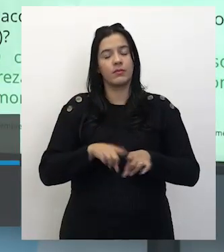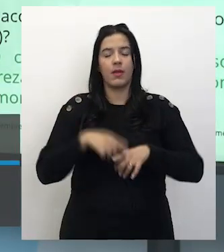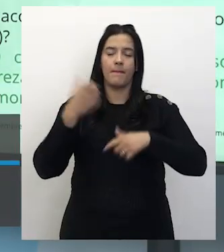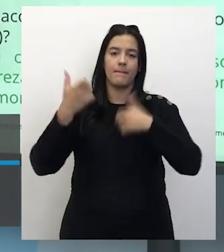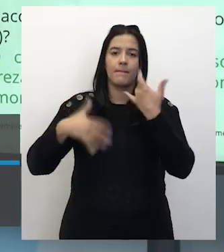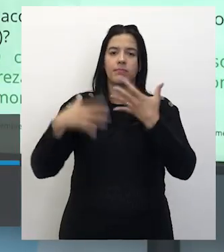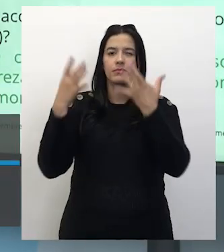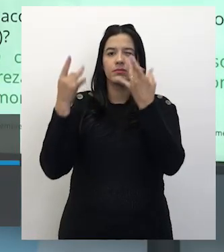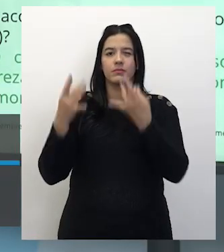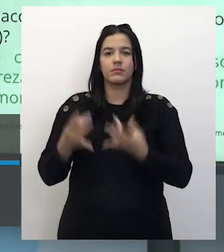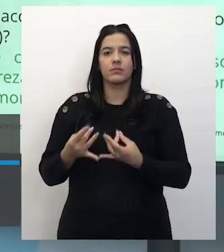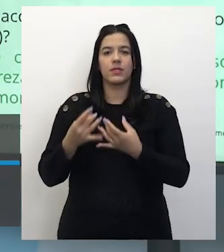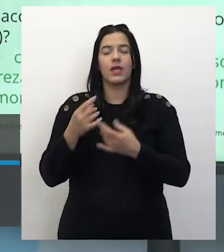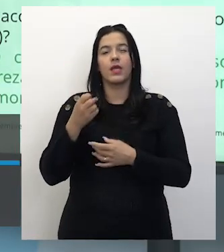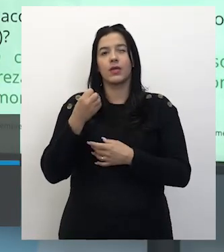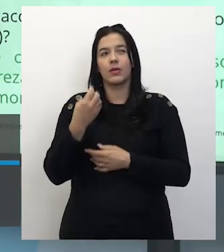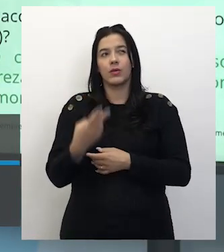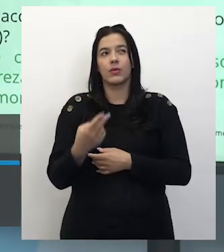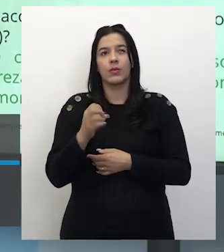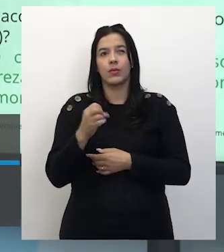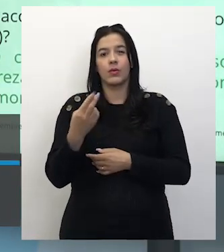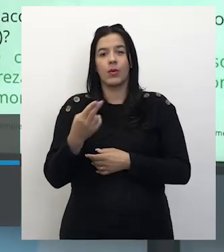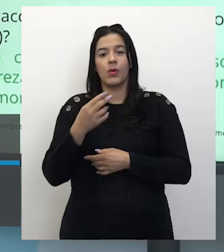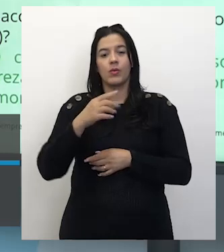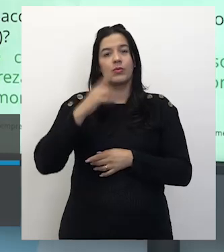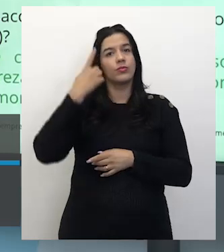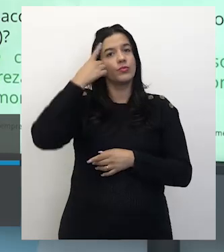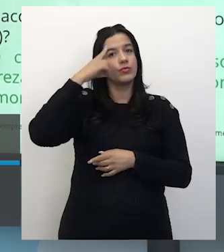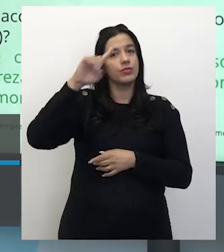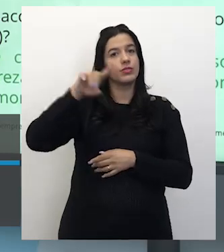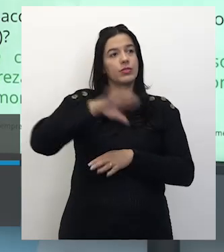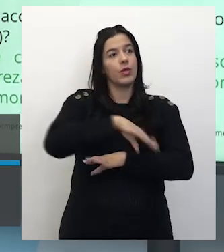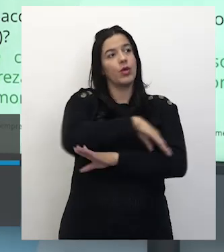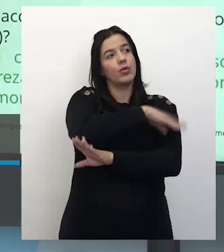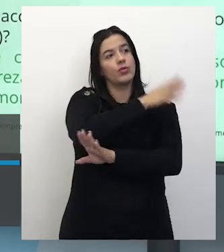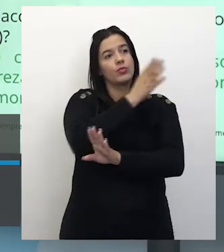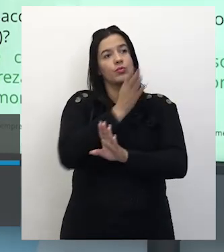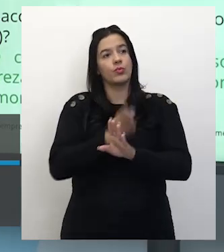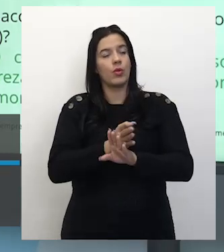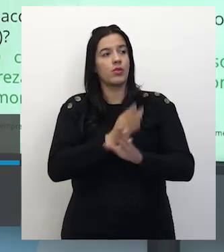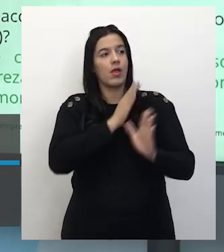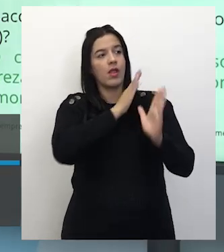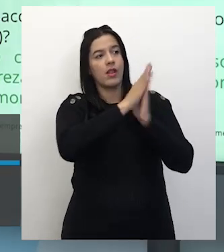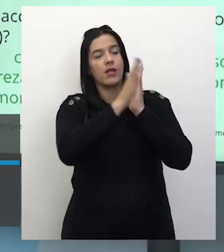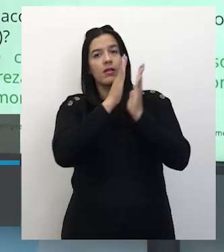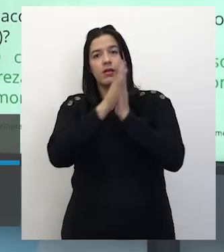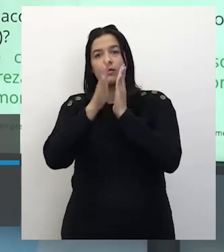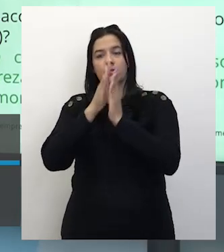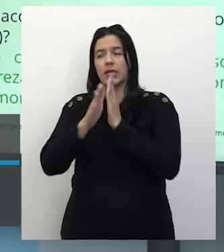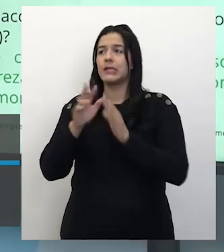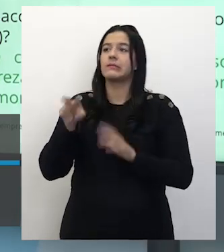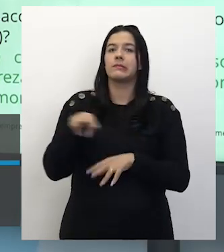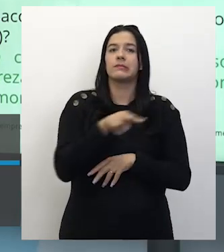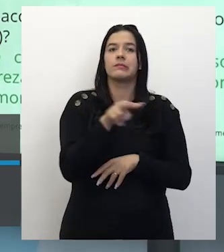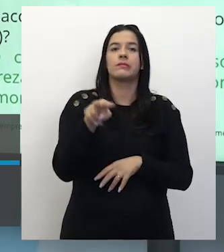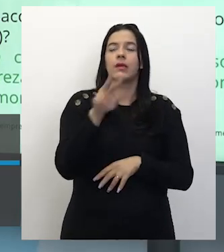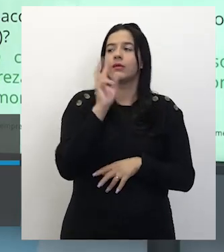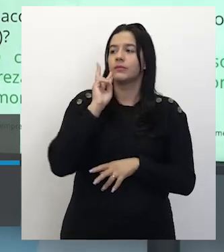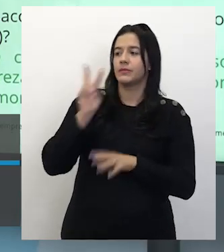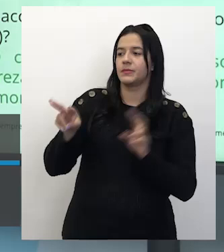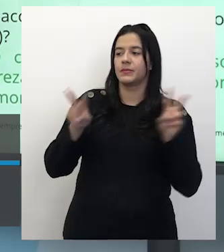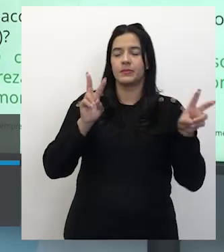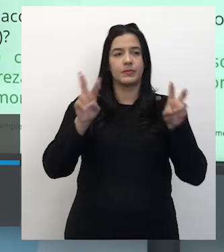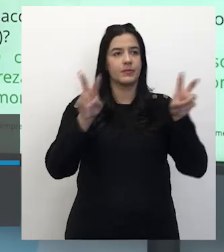fosse um dia inteiro, né? Eles saindo, observando ao redor, né? Como estão os animais,